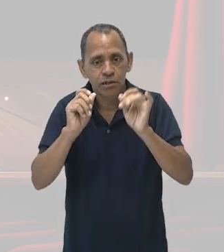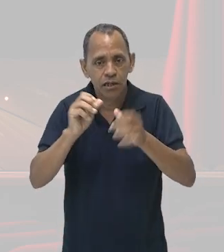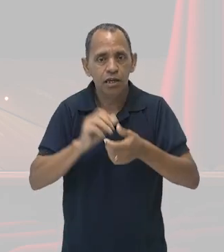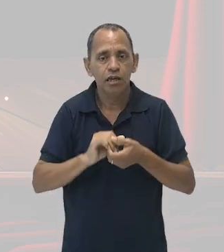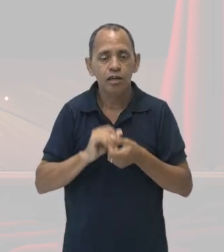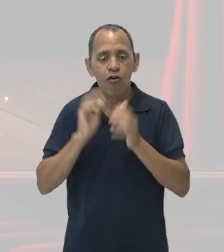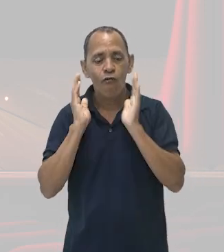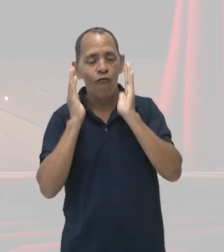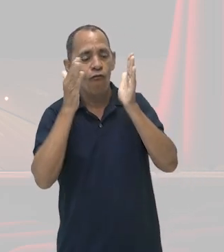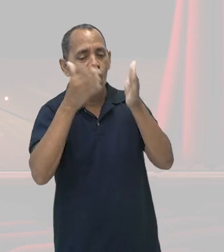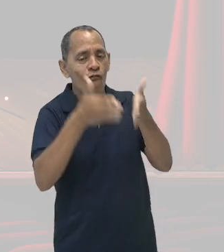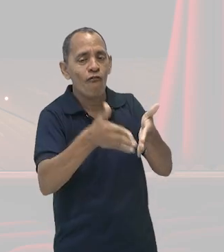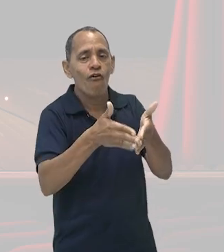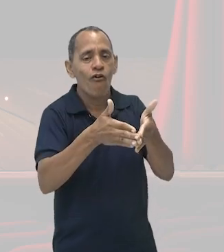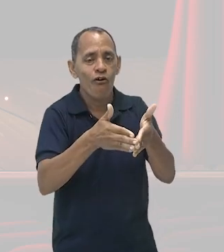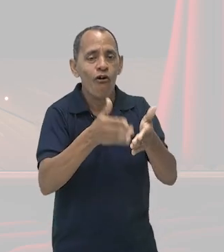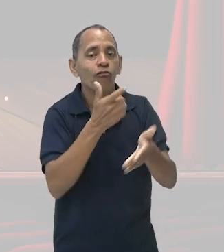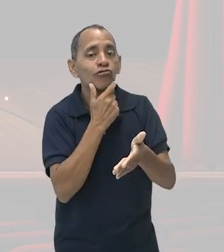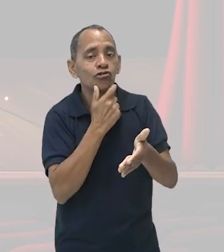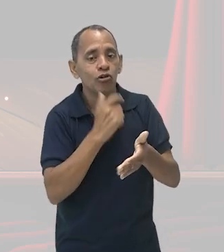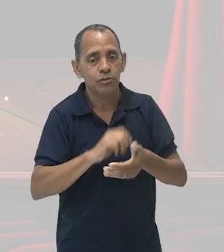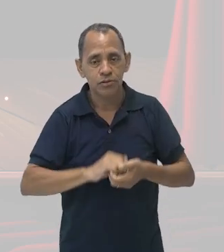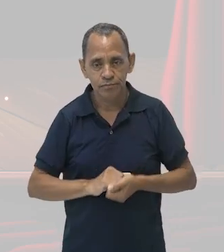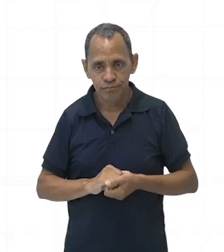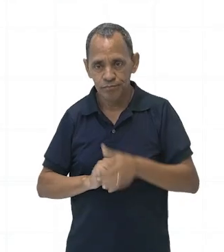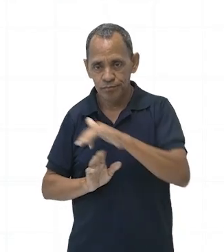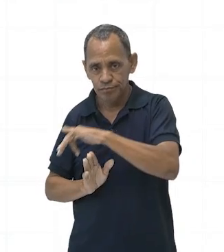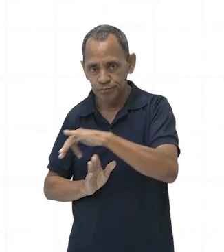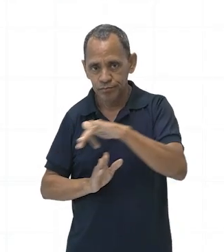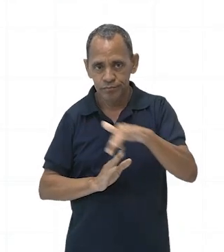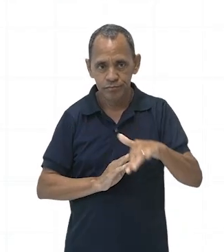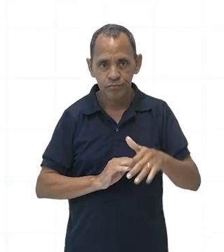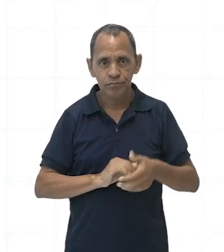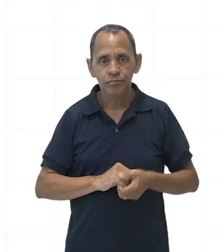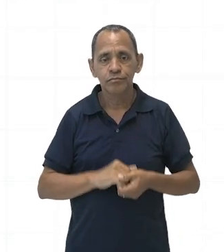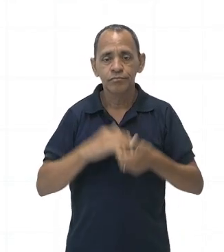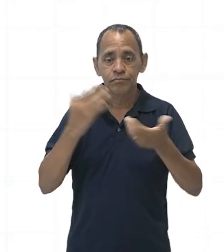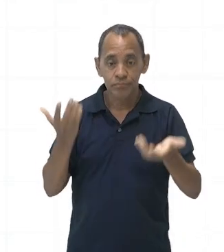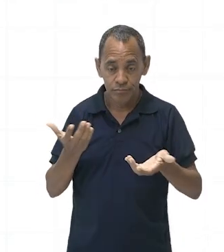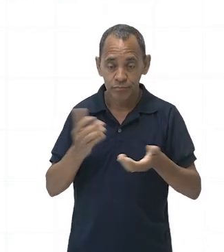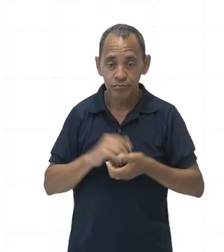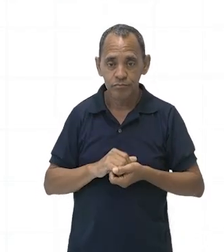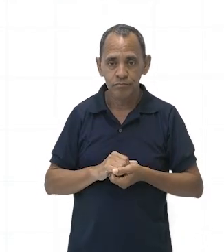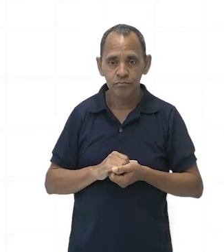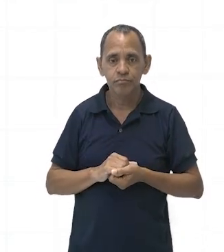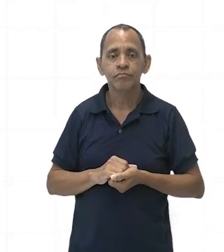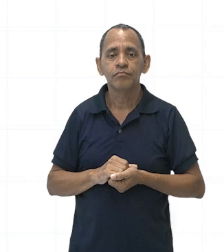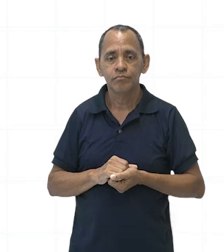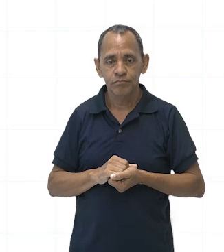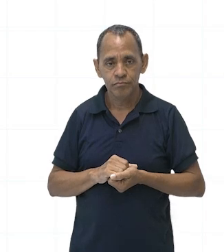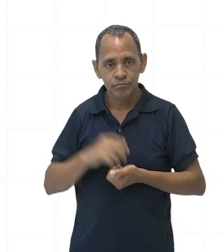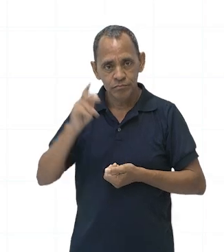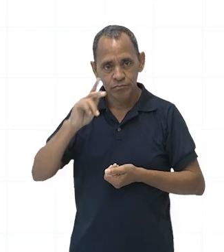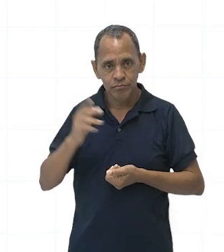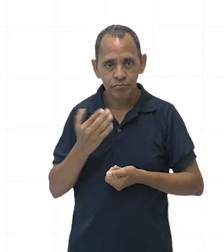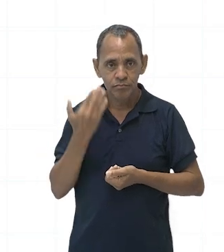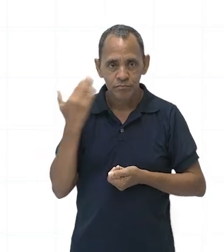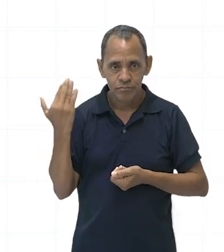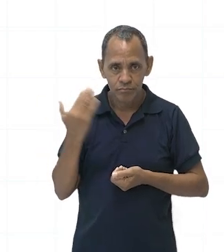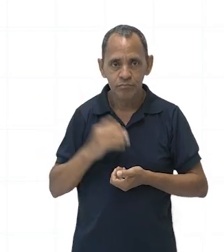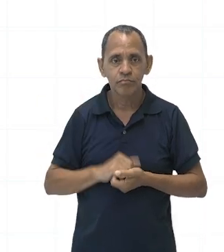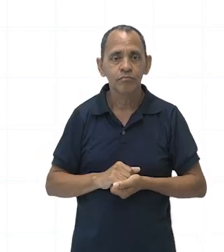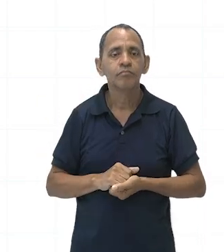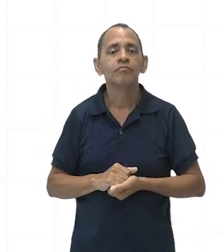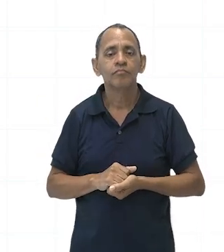quem? Para os homens, certo? Prosseguindo. Seguindo na história, agora eu quero apresentar para vocês